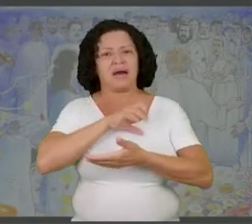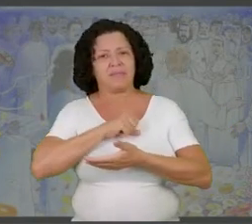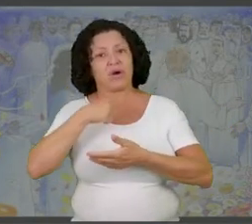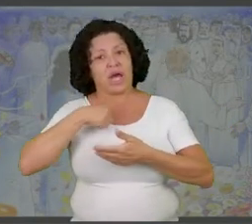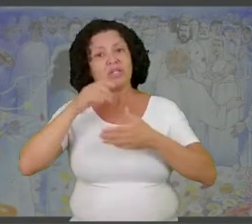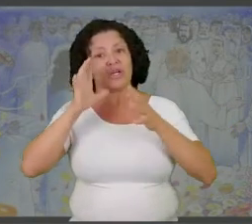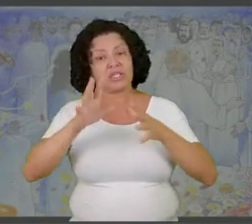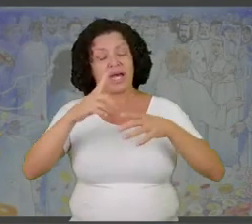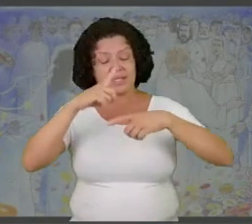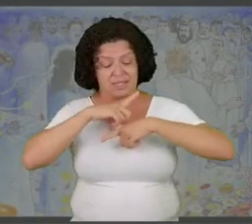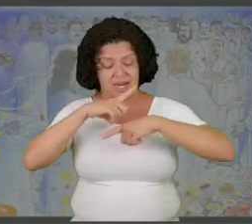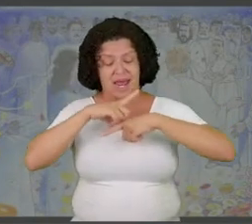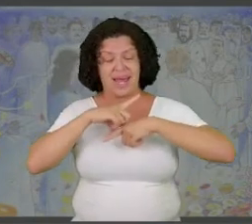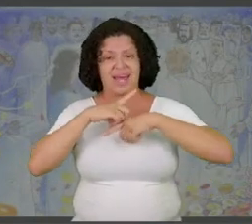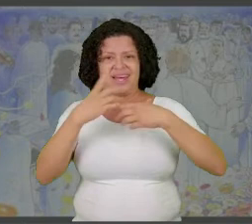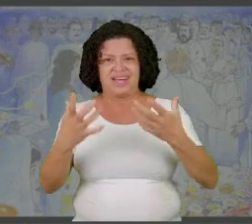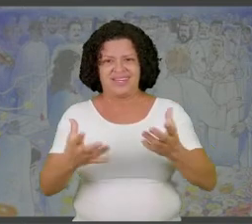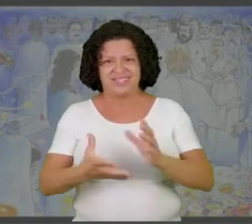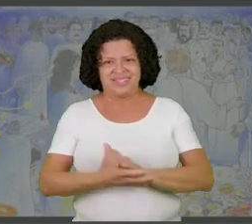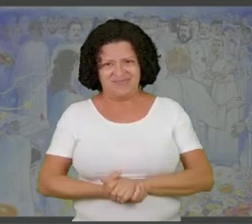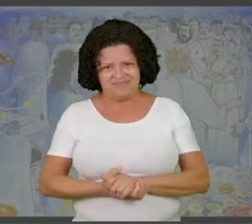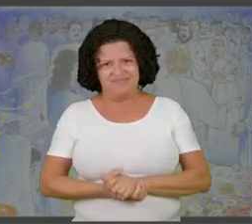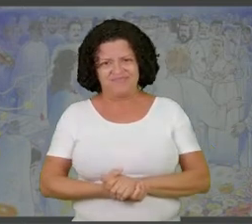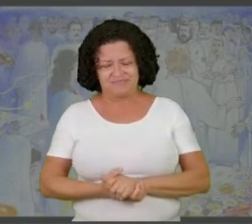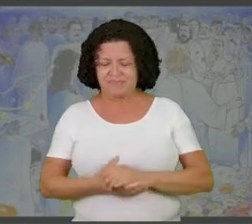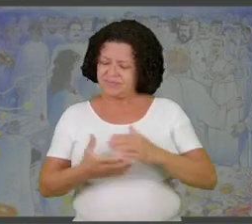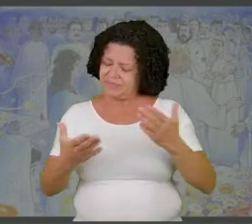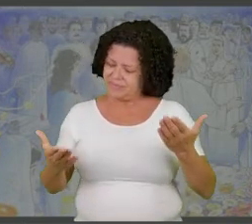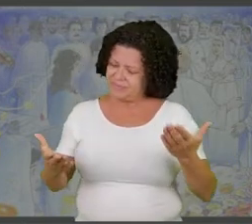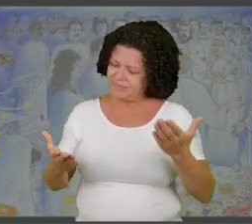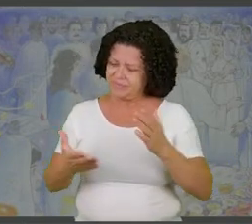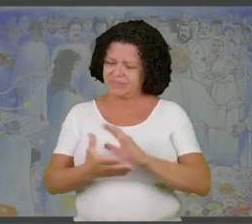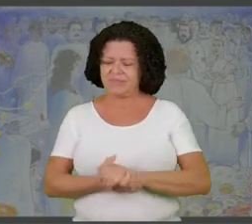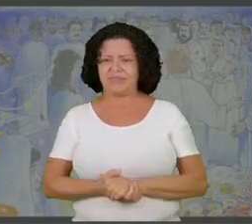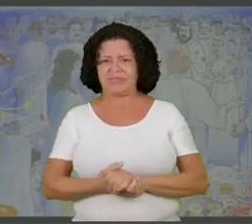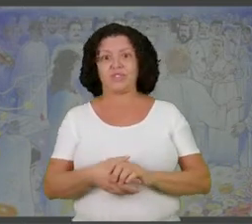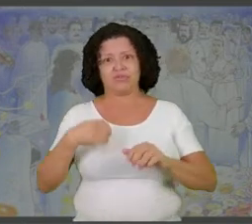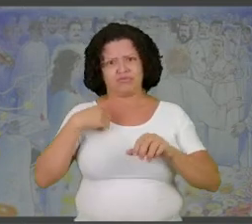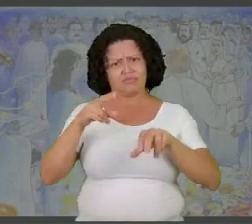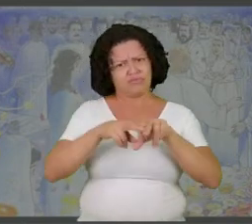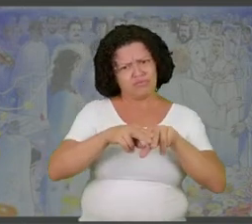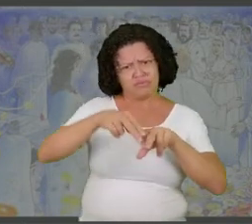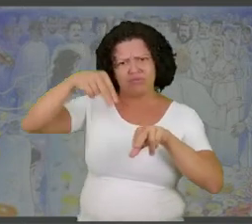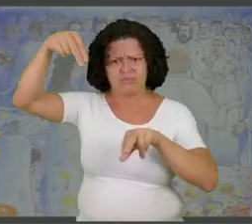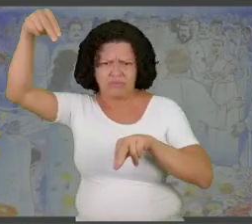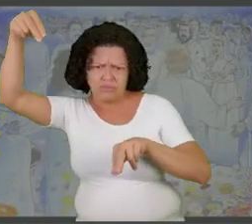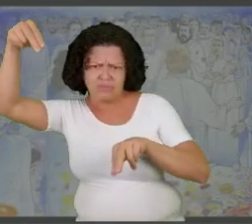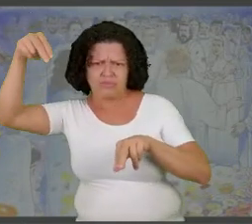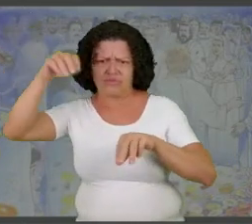cada vez mais esse amor que já nasceu dentro de nós. Mas então,